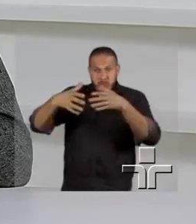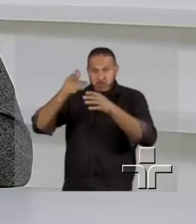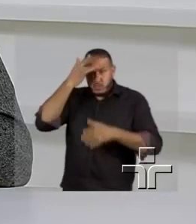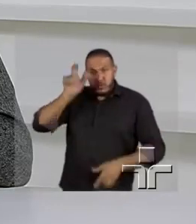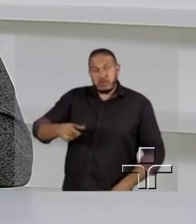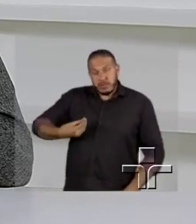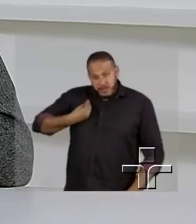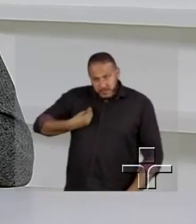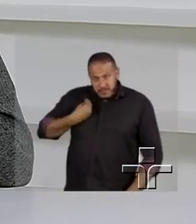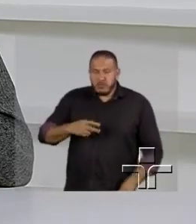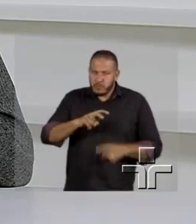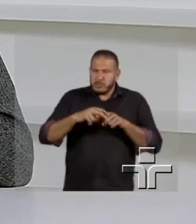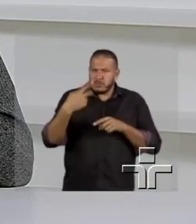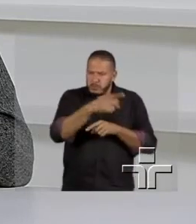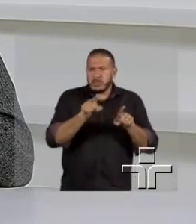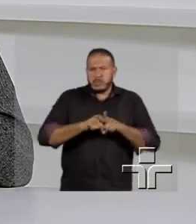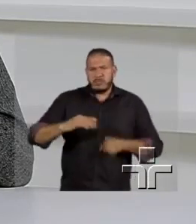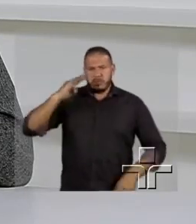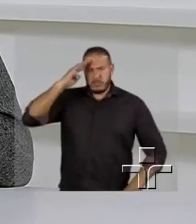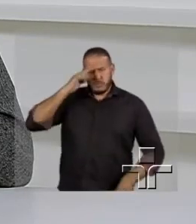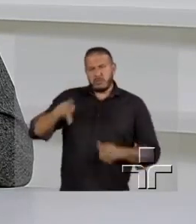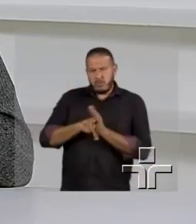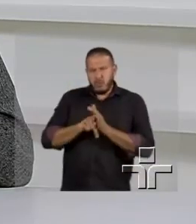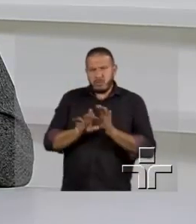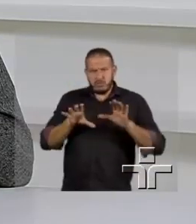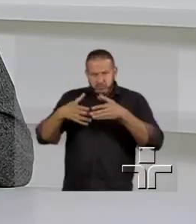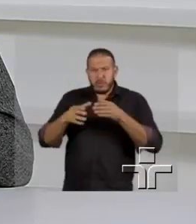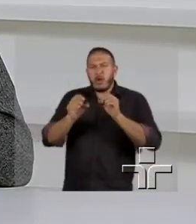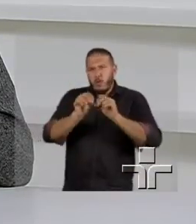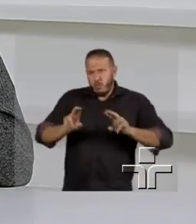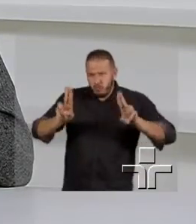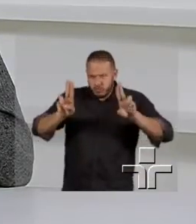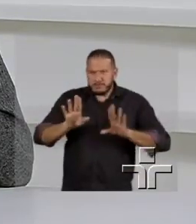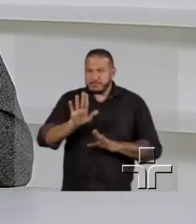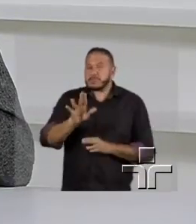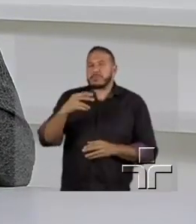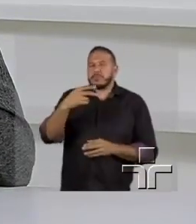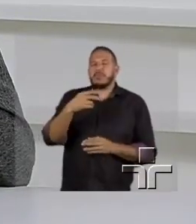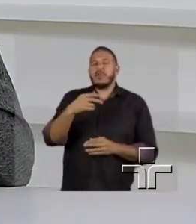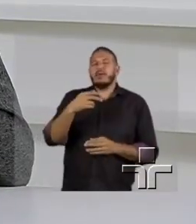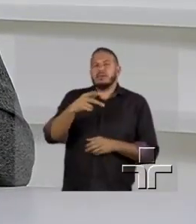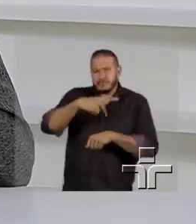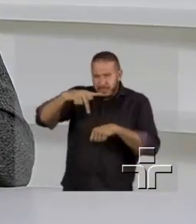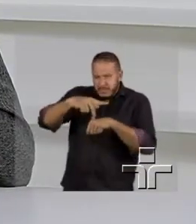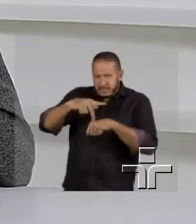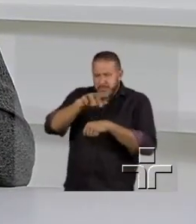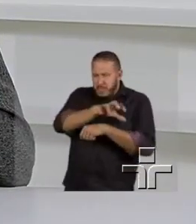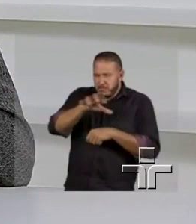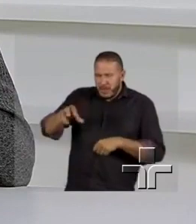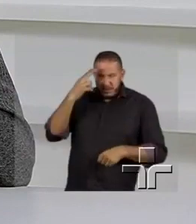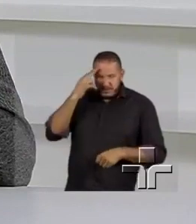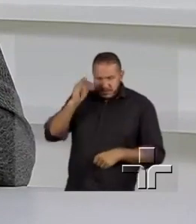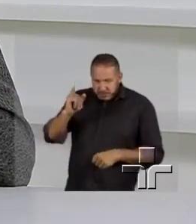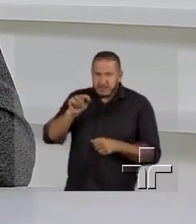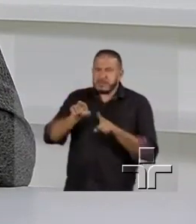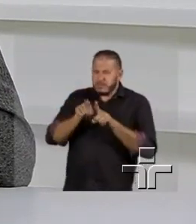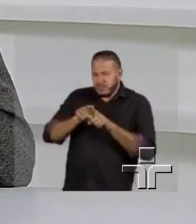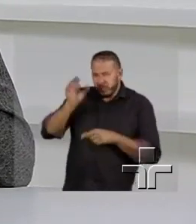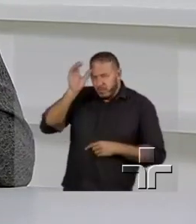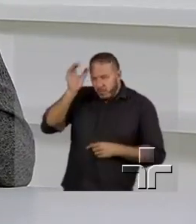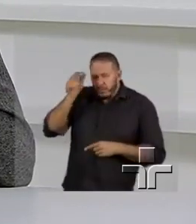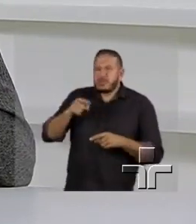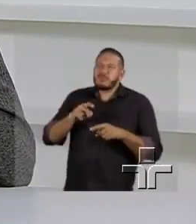muito emblemático qualquer questão de um filho de presidente, ainda mais nessa área aí, né, que foi